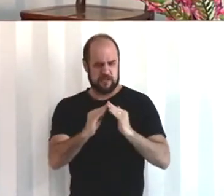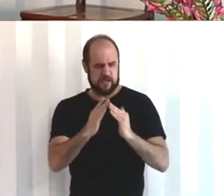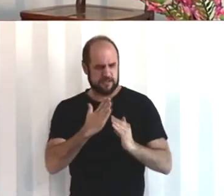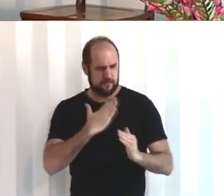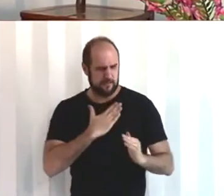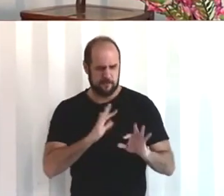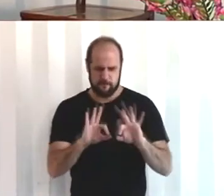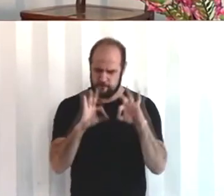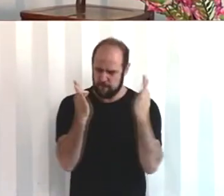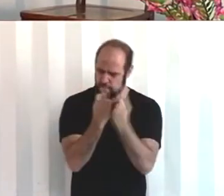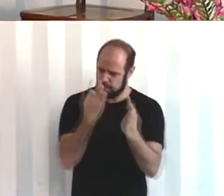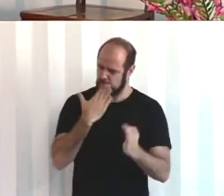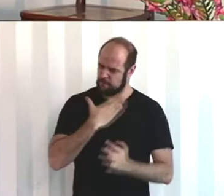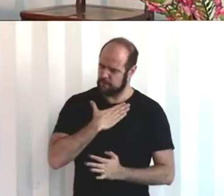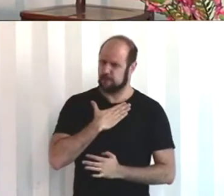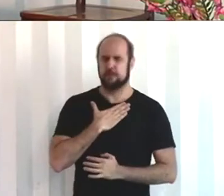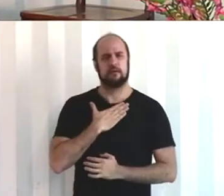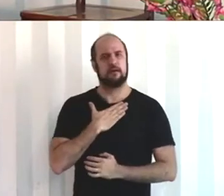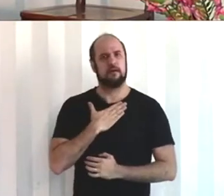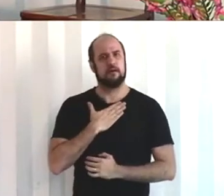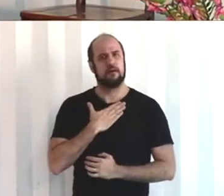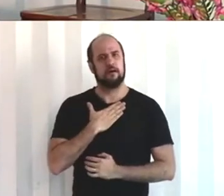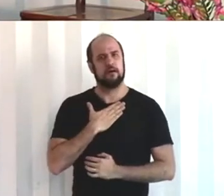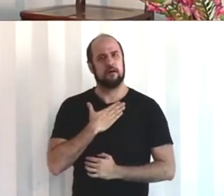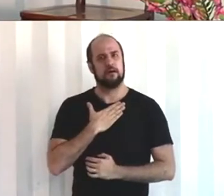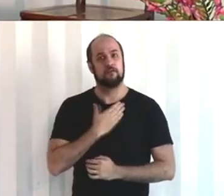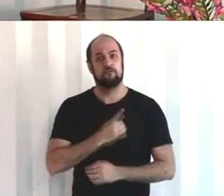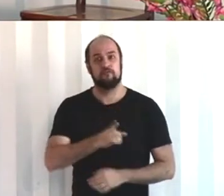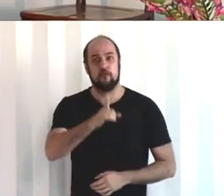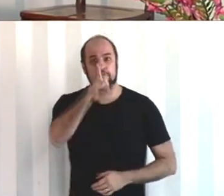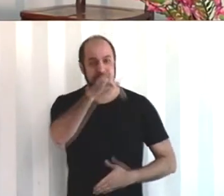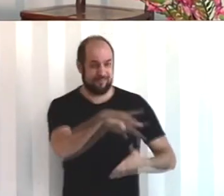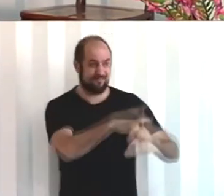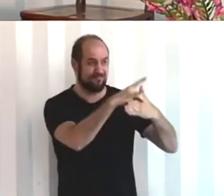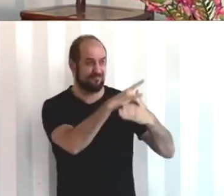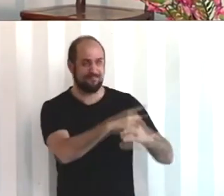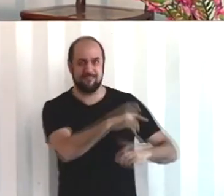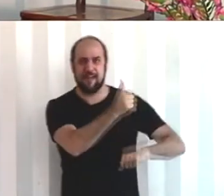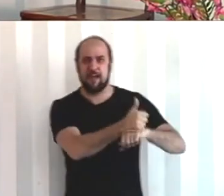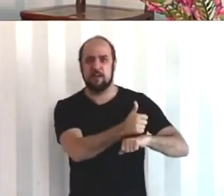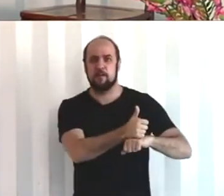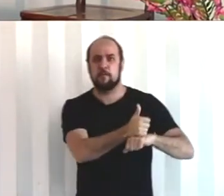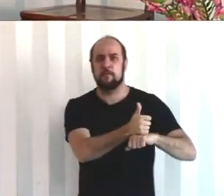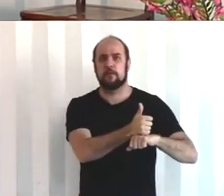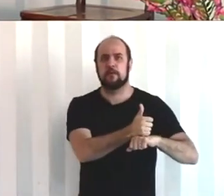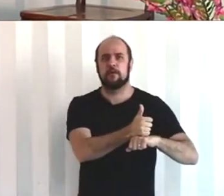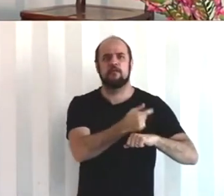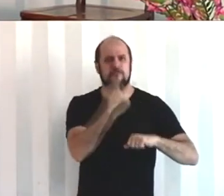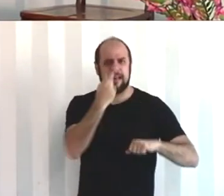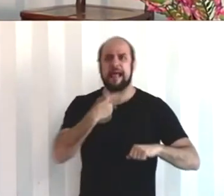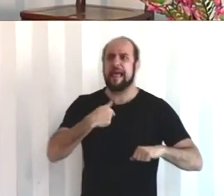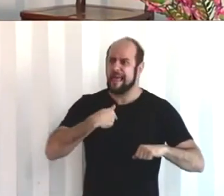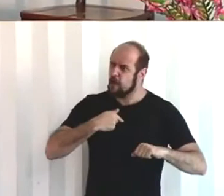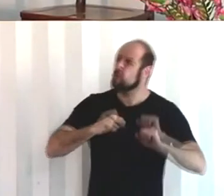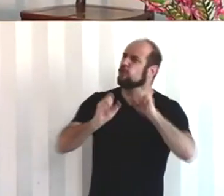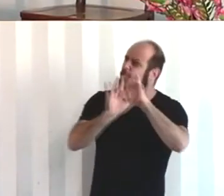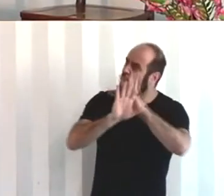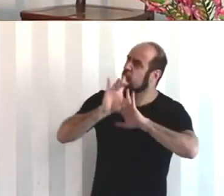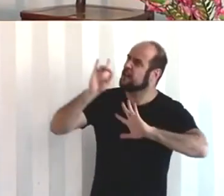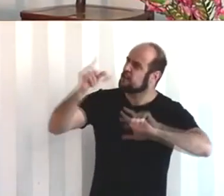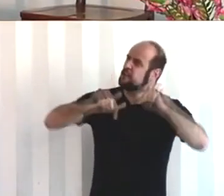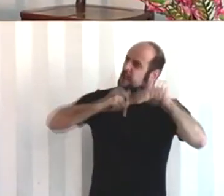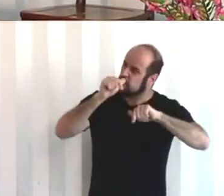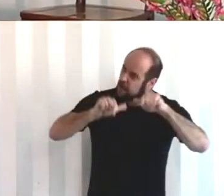minha família. Você como patrão e empregado, você pode dizer nesta manhã: eu estou glorificando a Deus